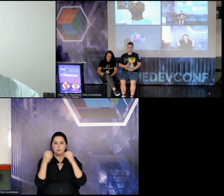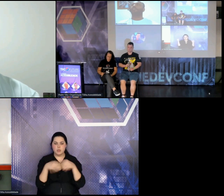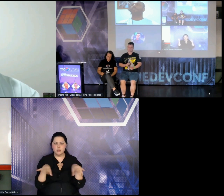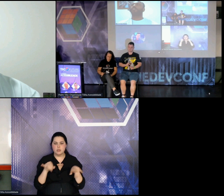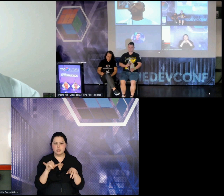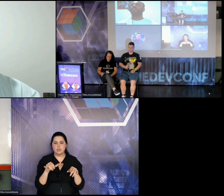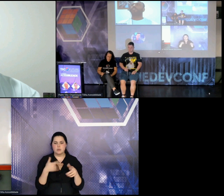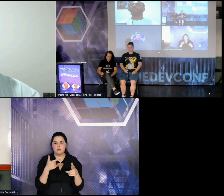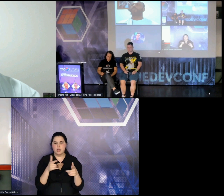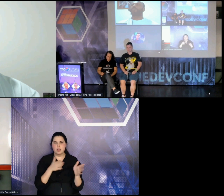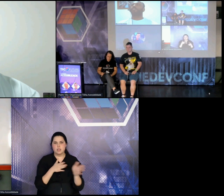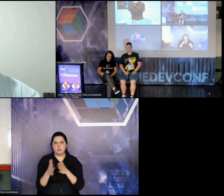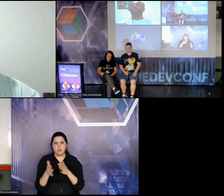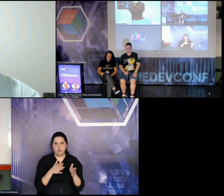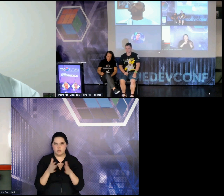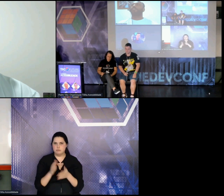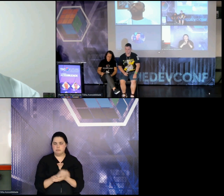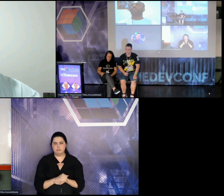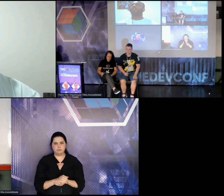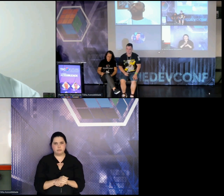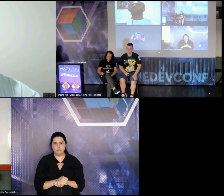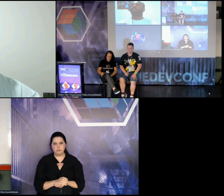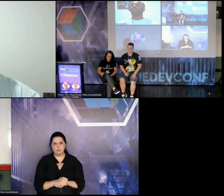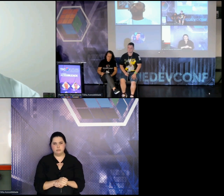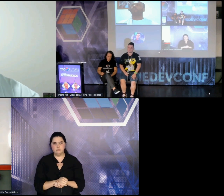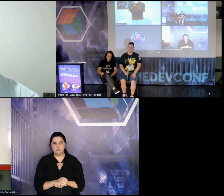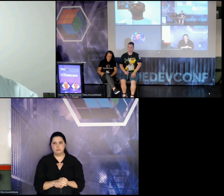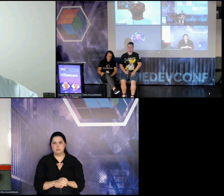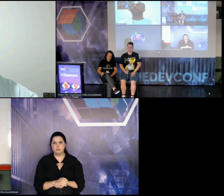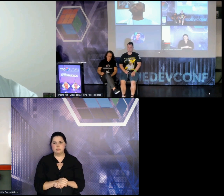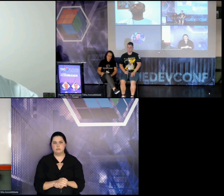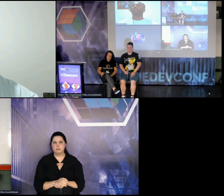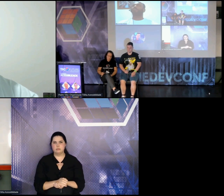ela é levada em consideração ou não, né?